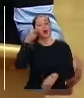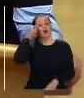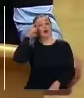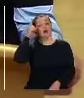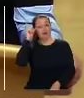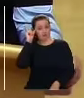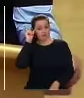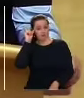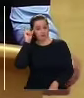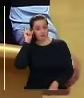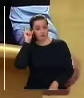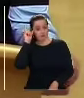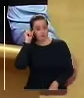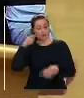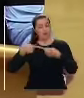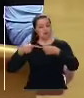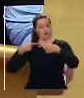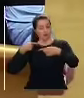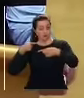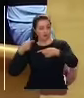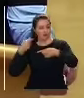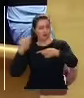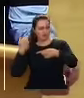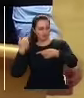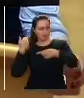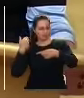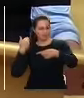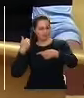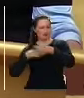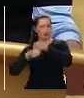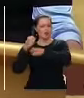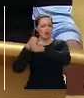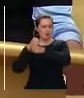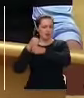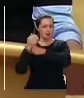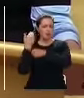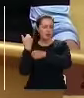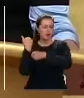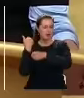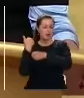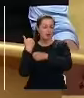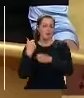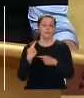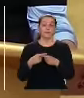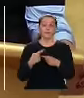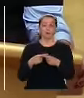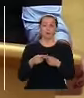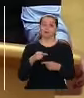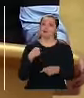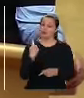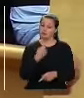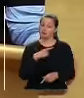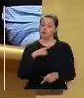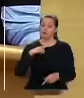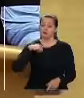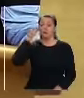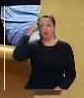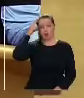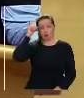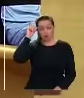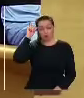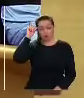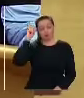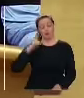semana passada, ano passado, porque para nós existe o ontem, existe o ano